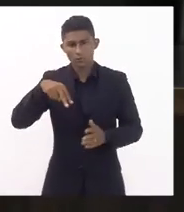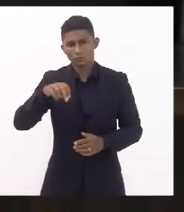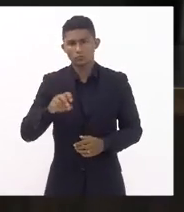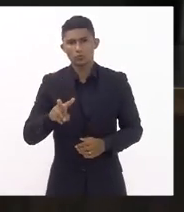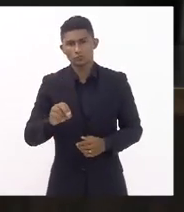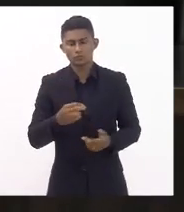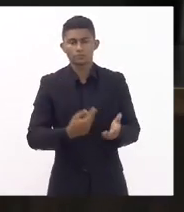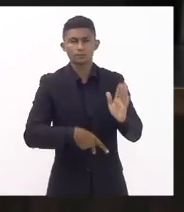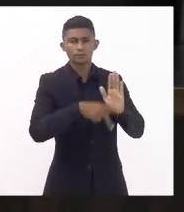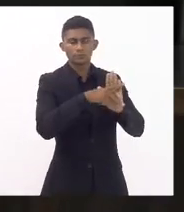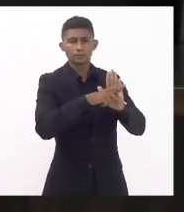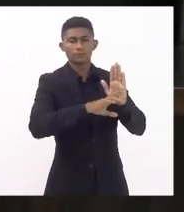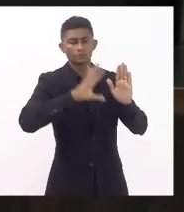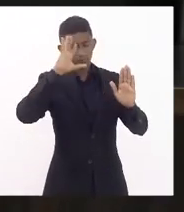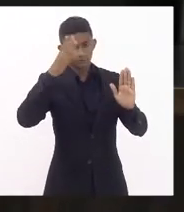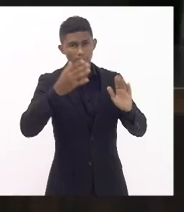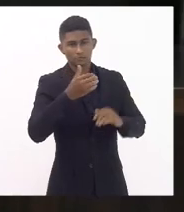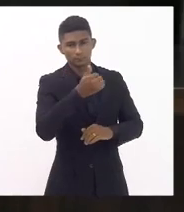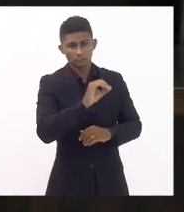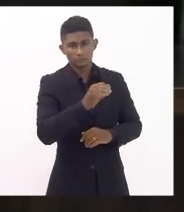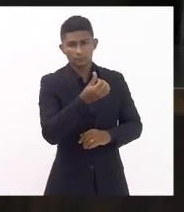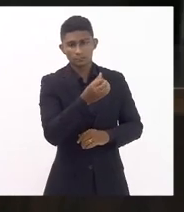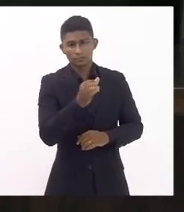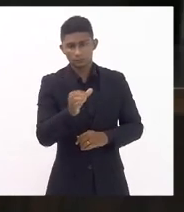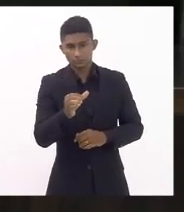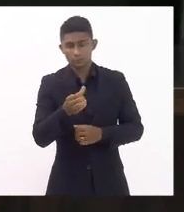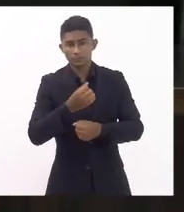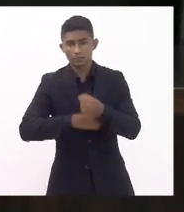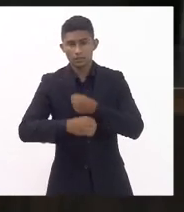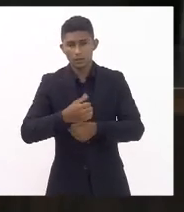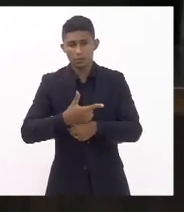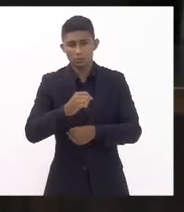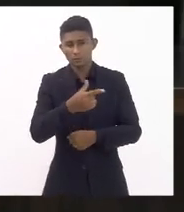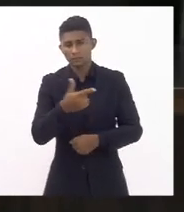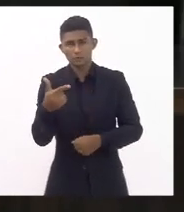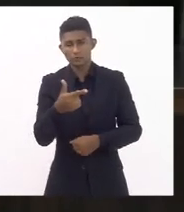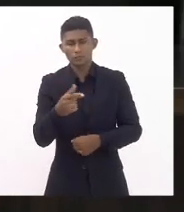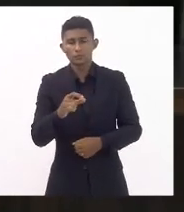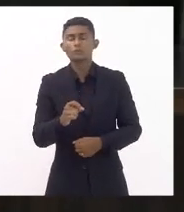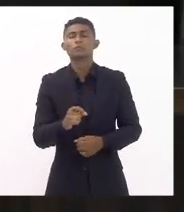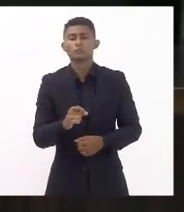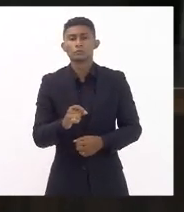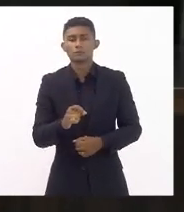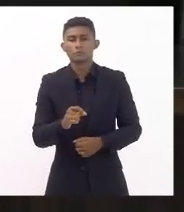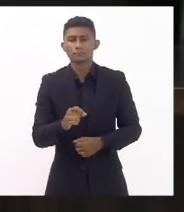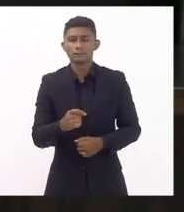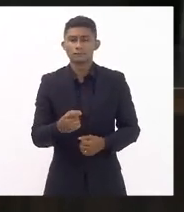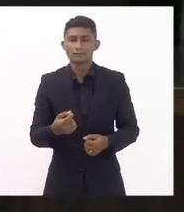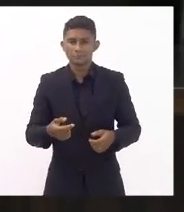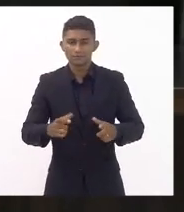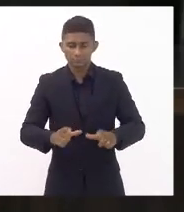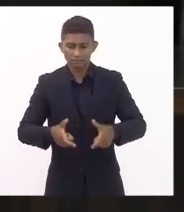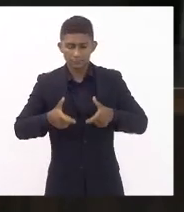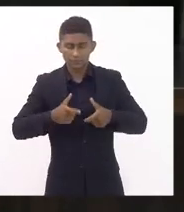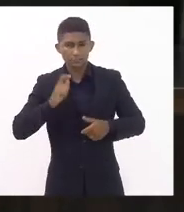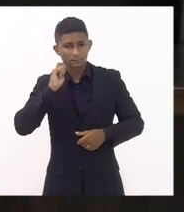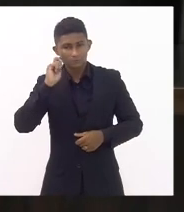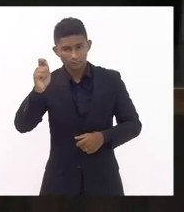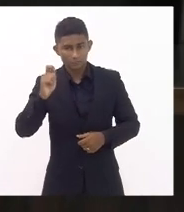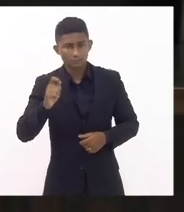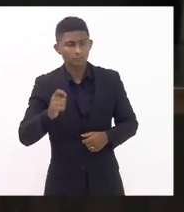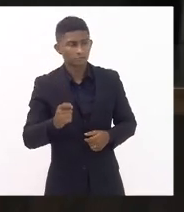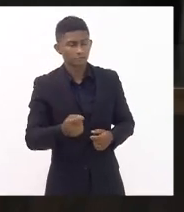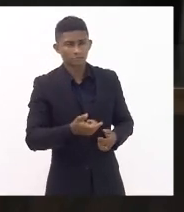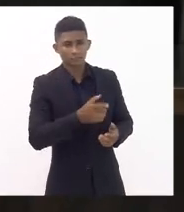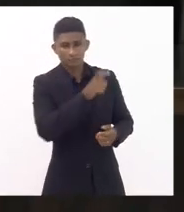de resolução 1062 de 22, de autoria dos deputados Márcio Canella e André Siciliano. Concede a medalha Tiradentes, seu respectivo